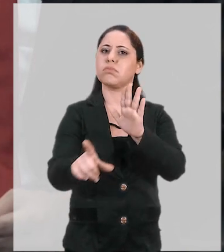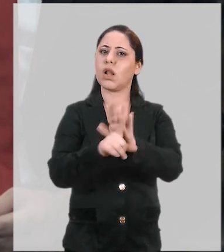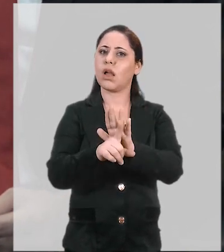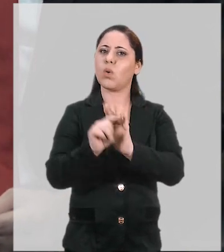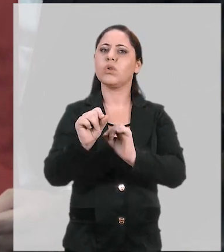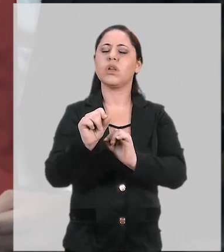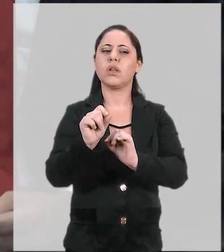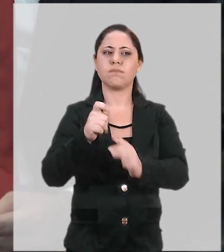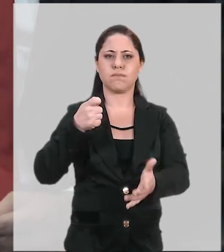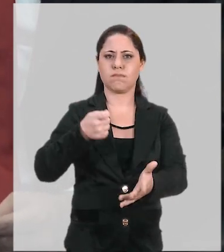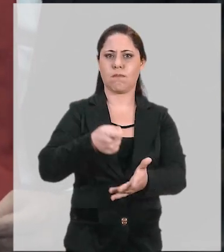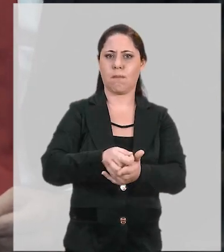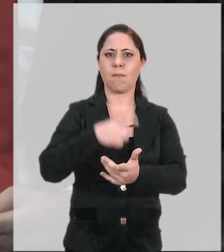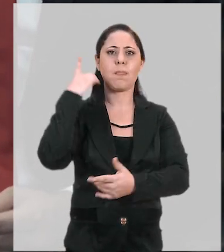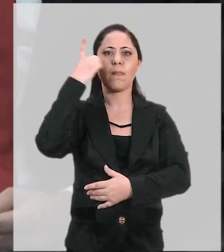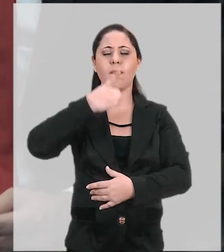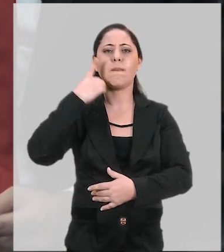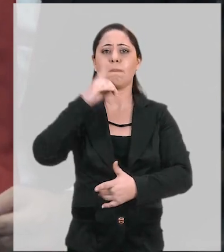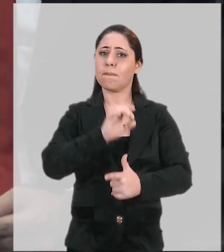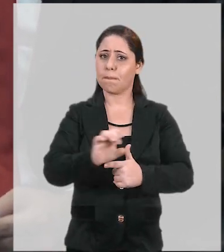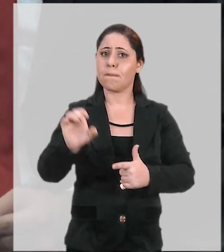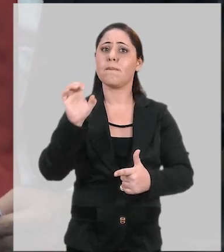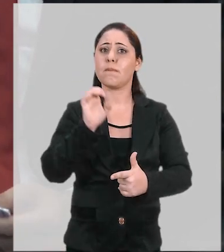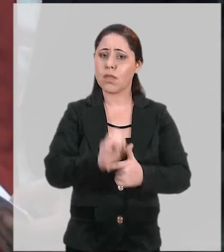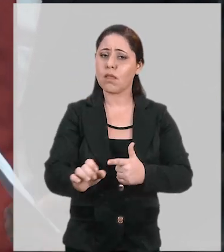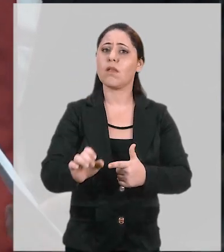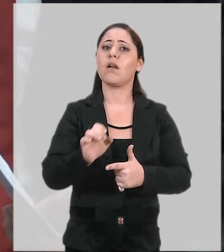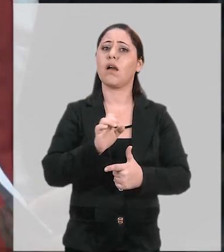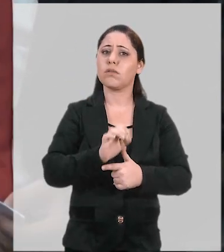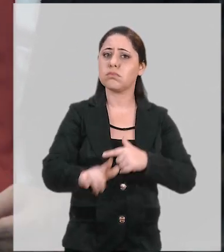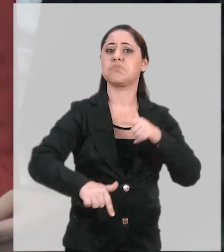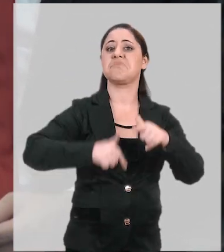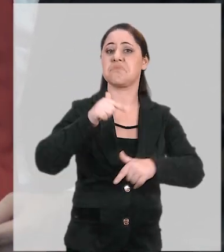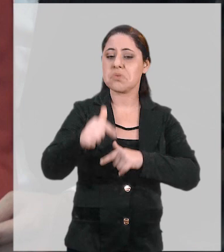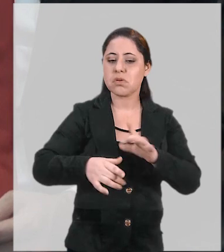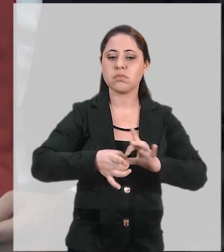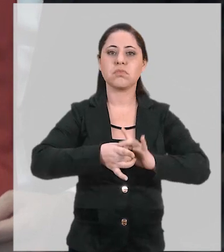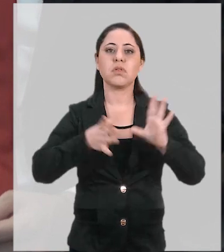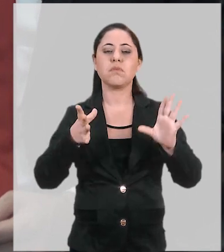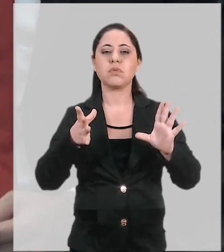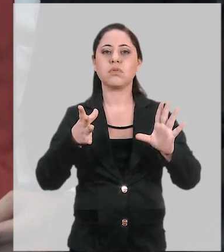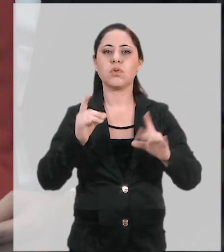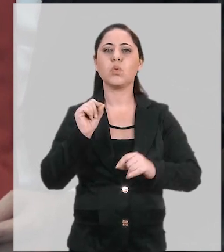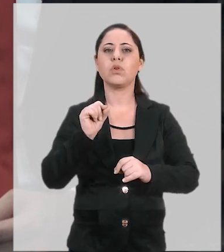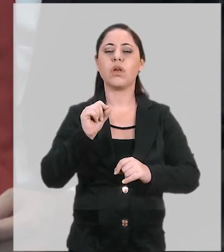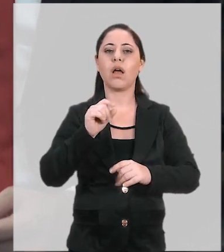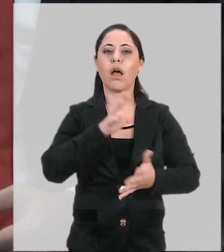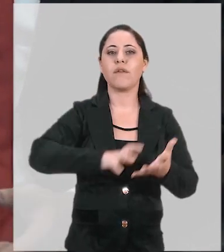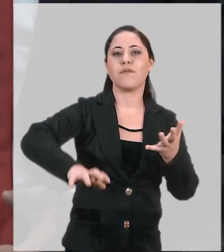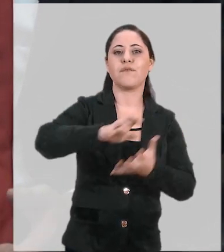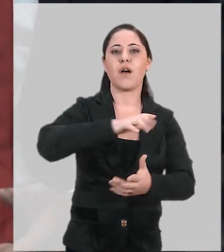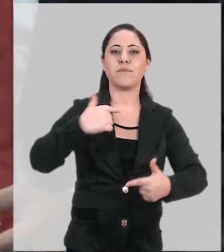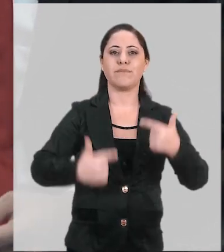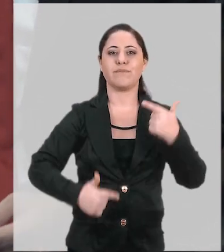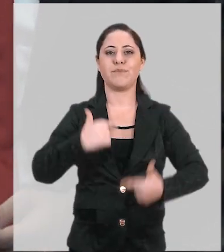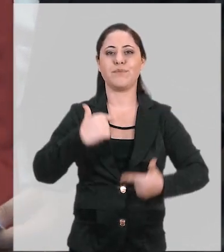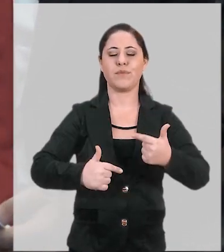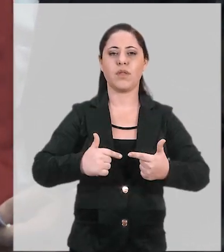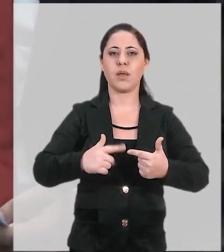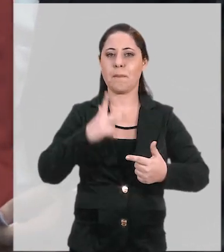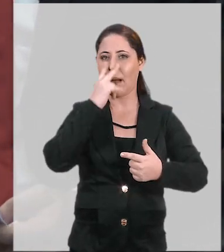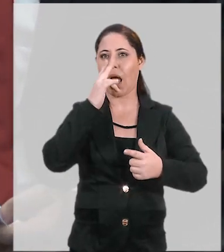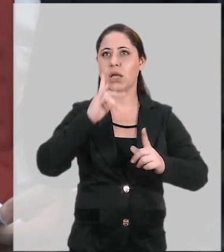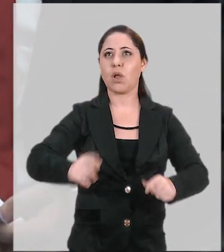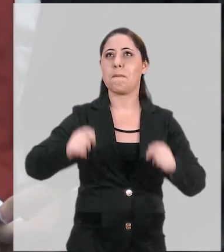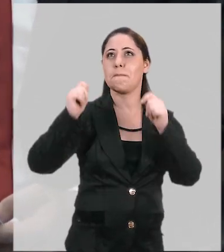atenção, a questão da autonomia para os deputados estaduais legislarem com maior liberdade. Isso é a reforma política, né, que tem sido uma